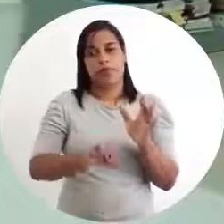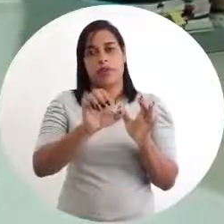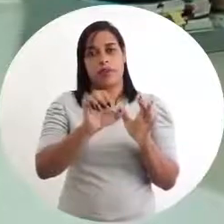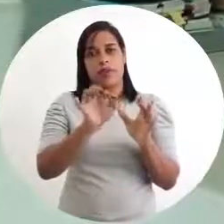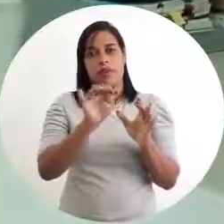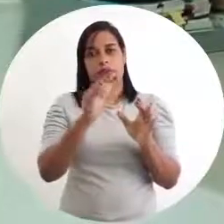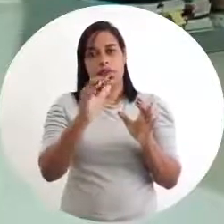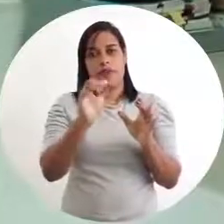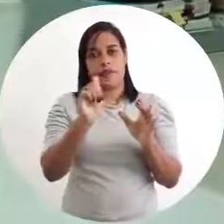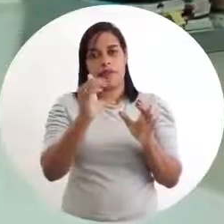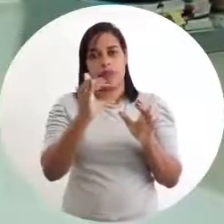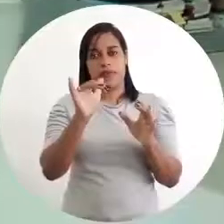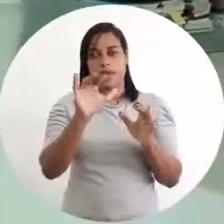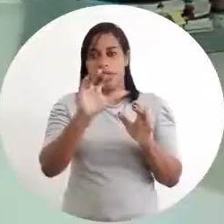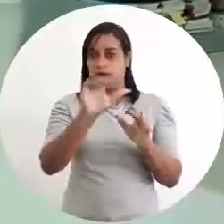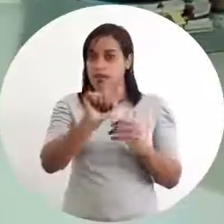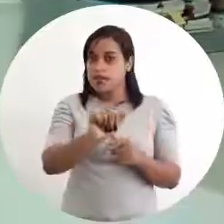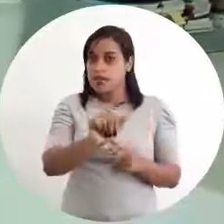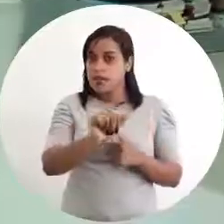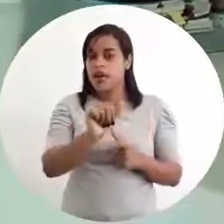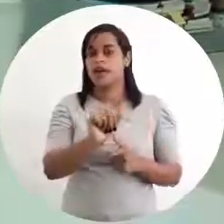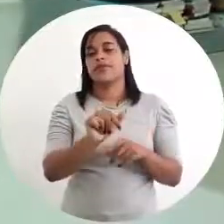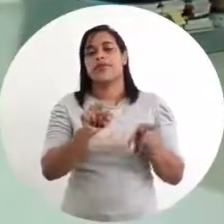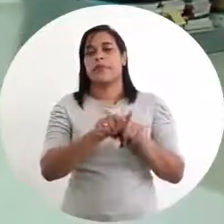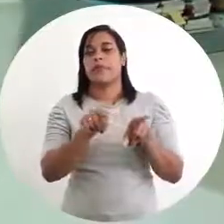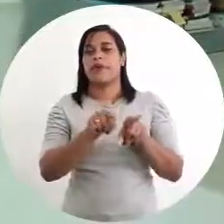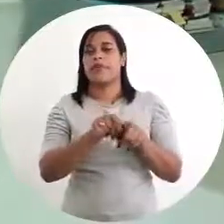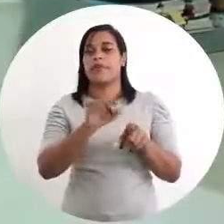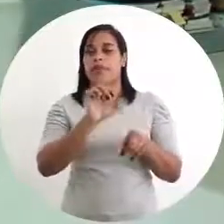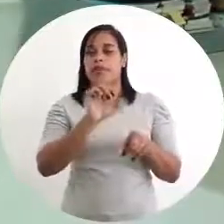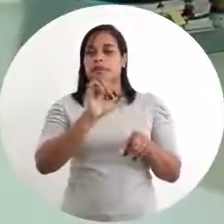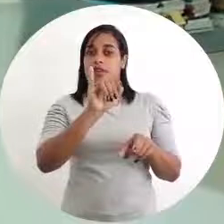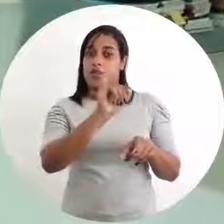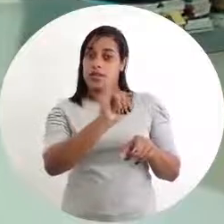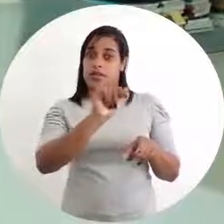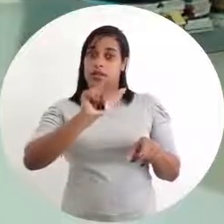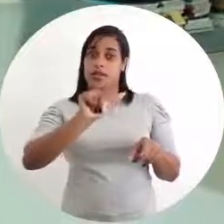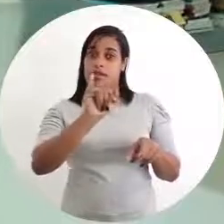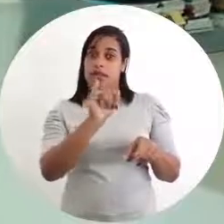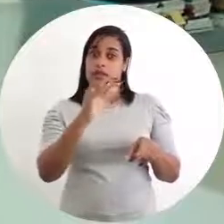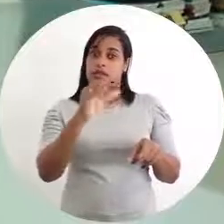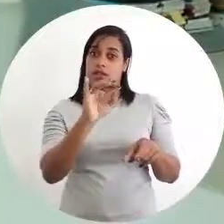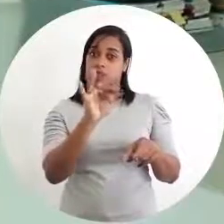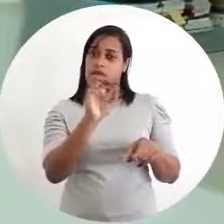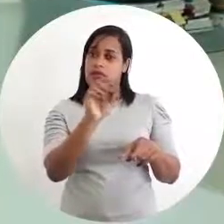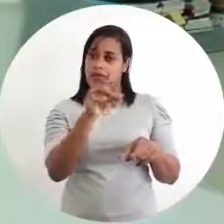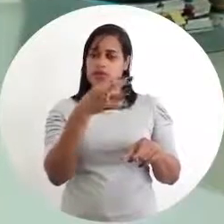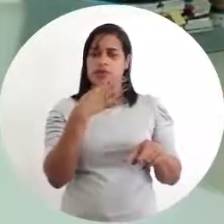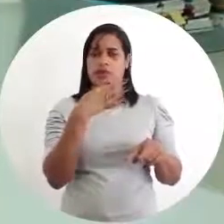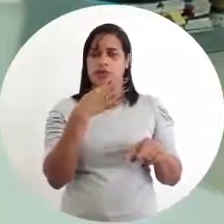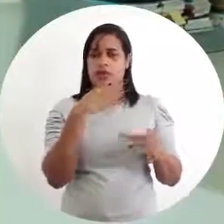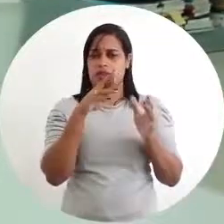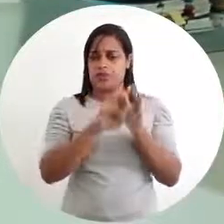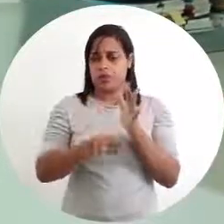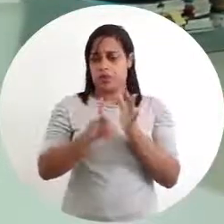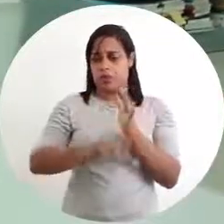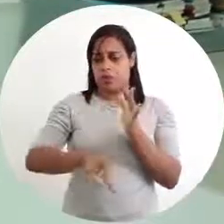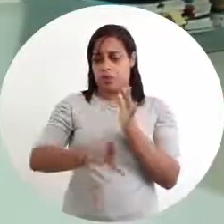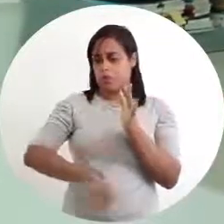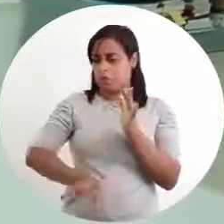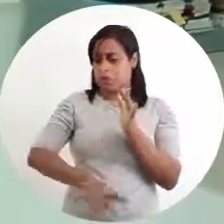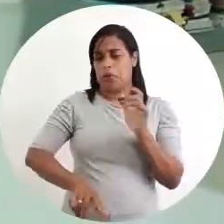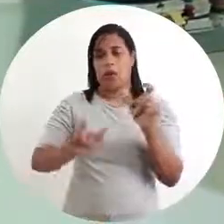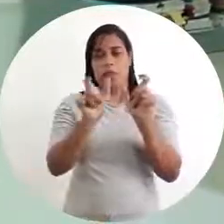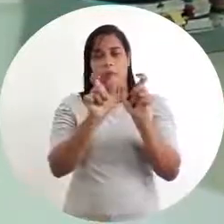eficácia, ilícito. Ilícito, você já certamente ouviu por diversas vezes